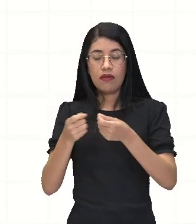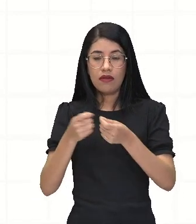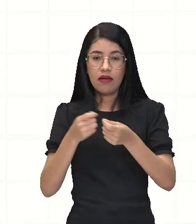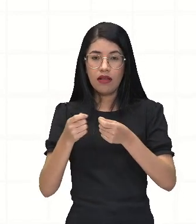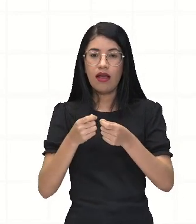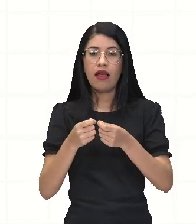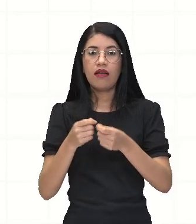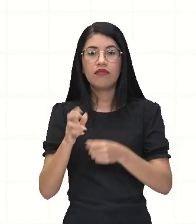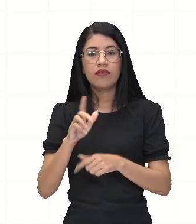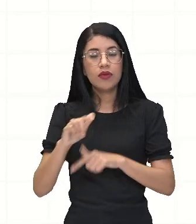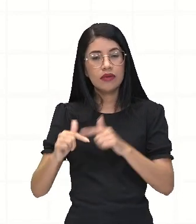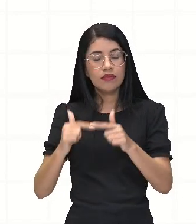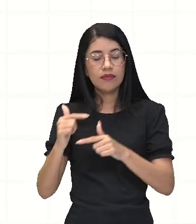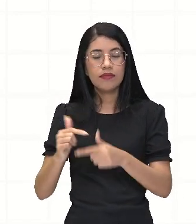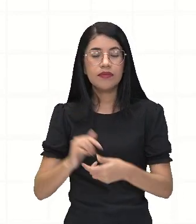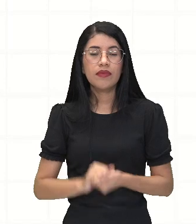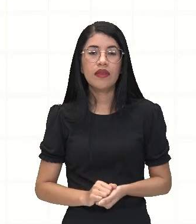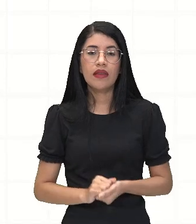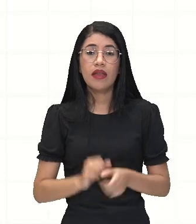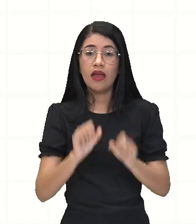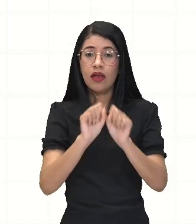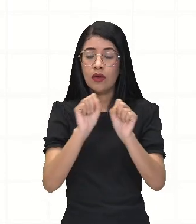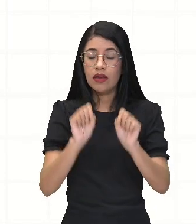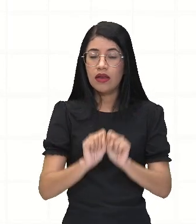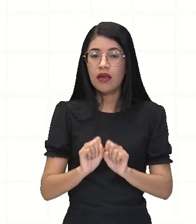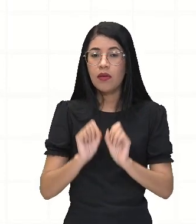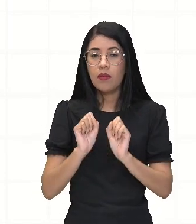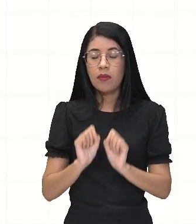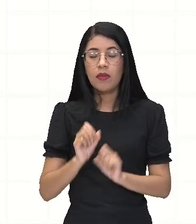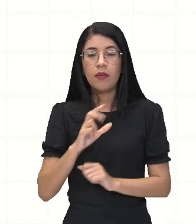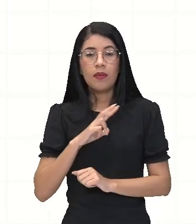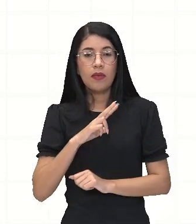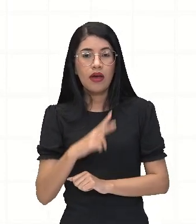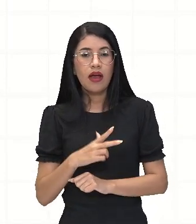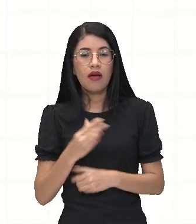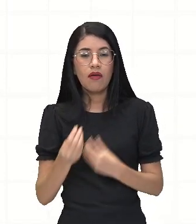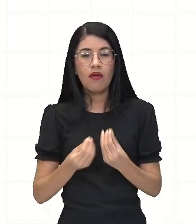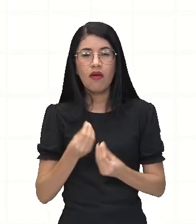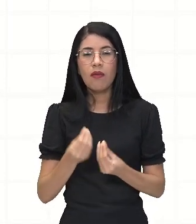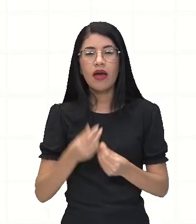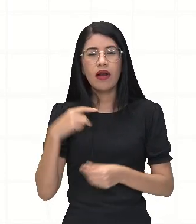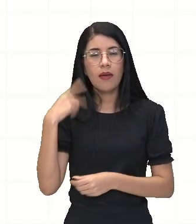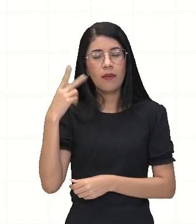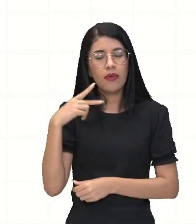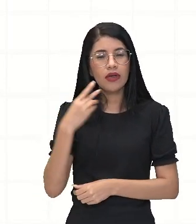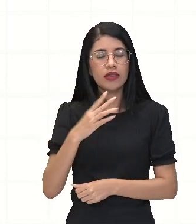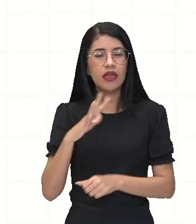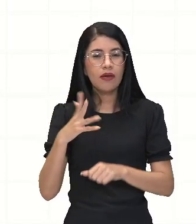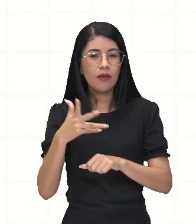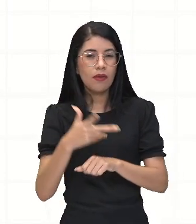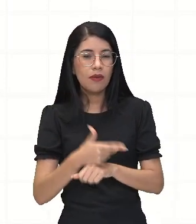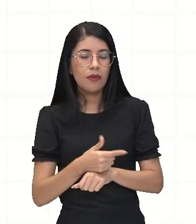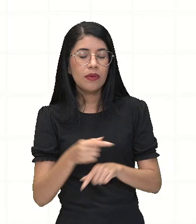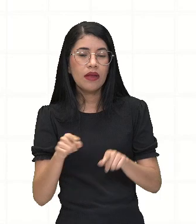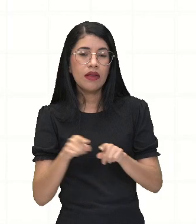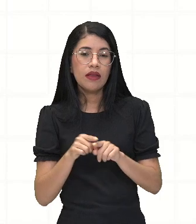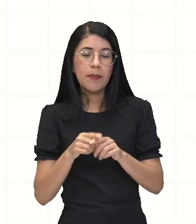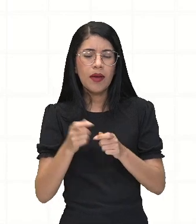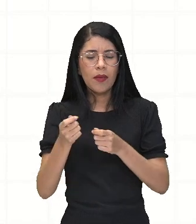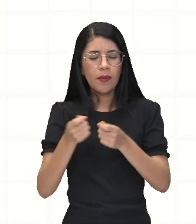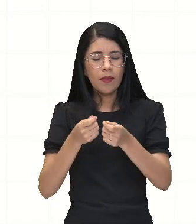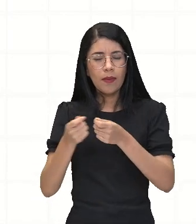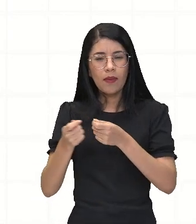obra. Esse sistema ele vai permitir Portugal implementar suas políticas coloniais e manter um certo grau de